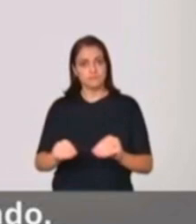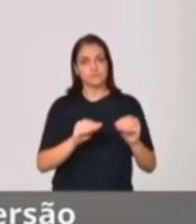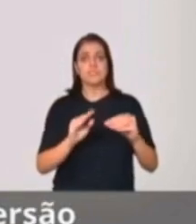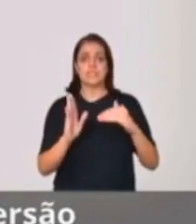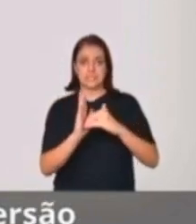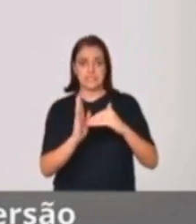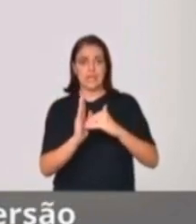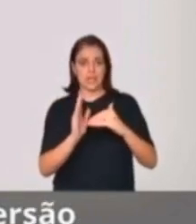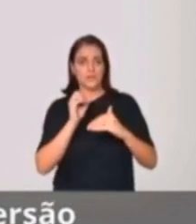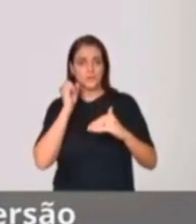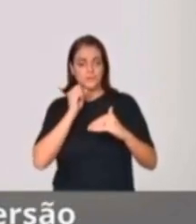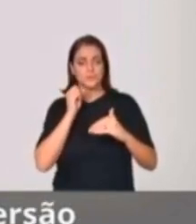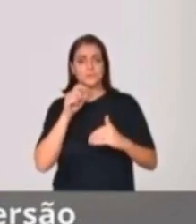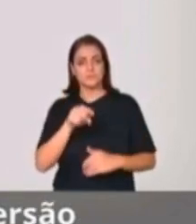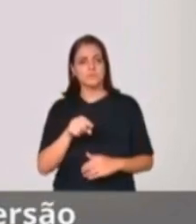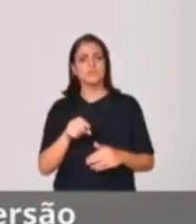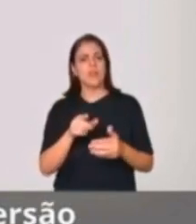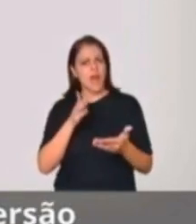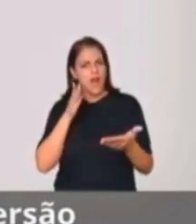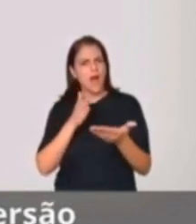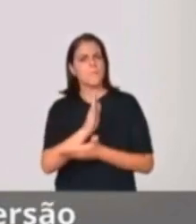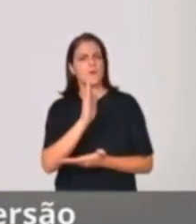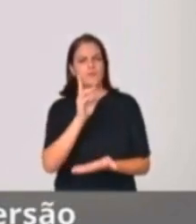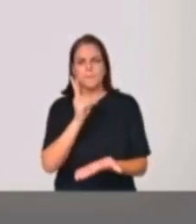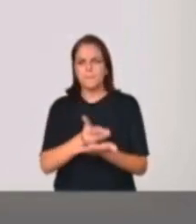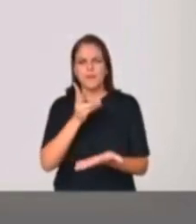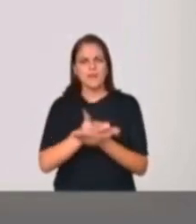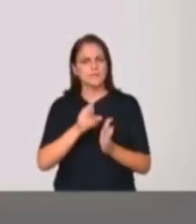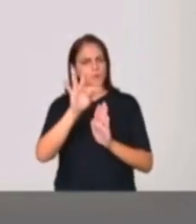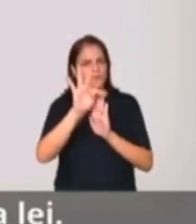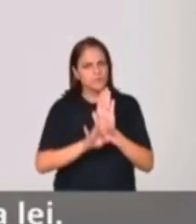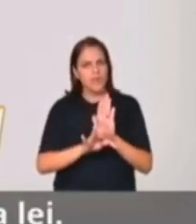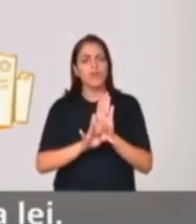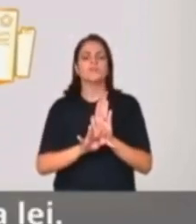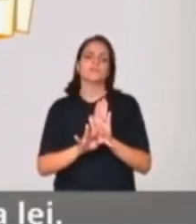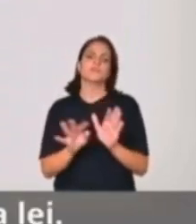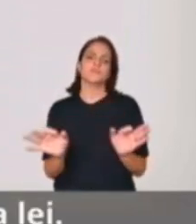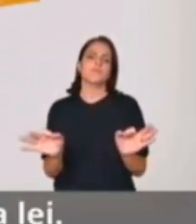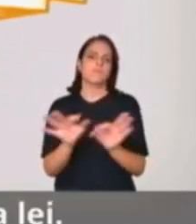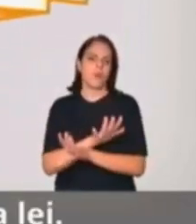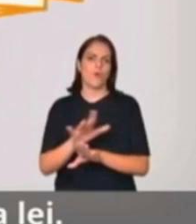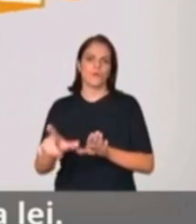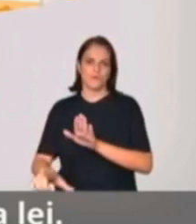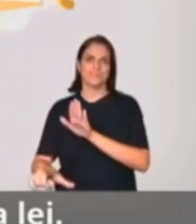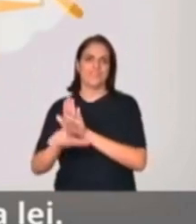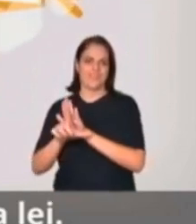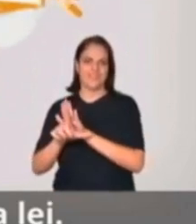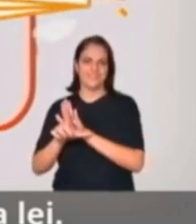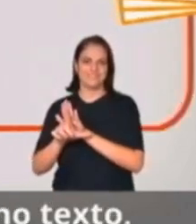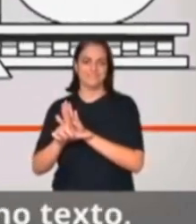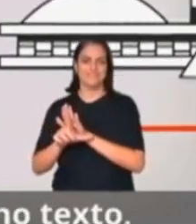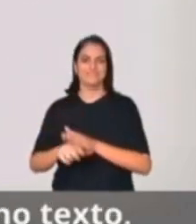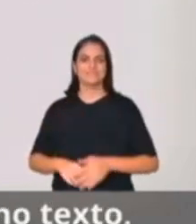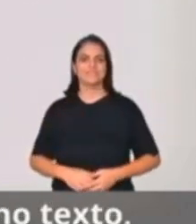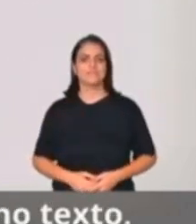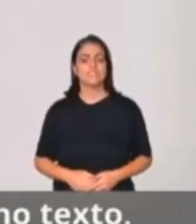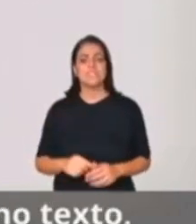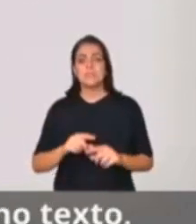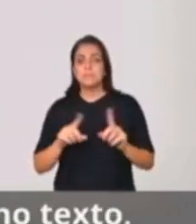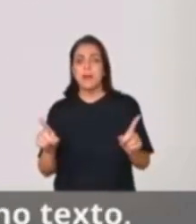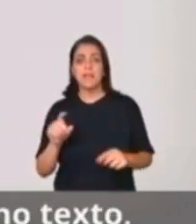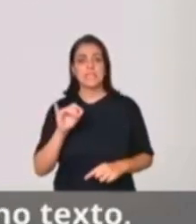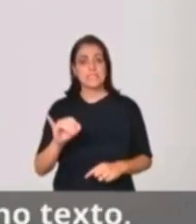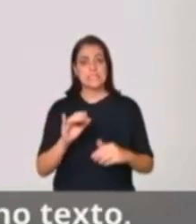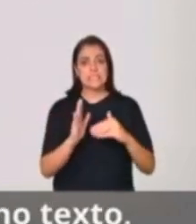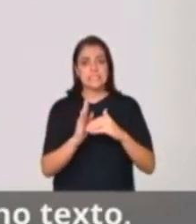texto segue para o Senado senadores aprovarem a mesma versão aprovada pela câmara o congresso promulga o texto de virar lei se